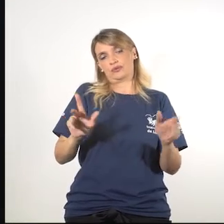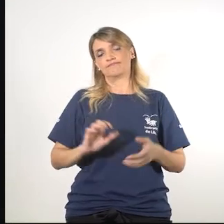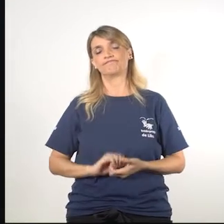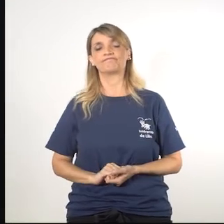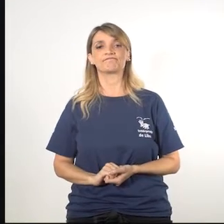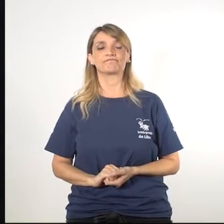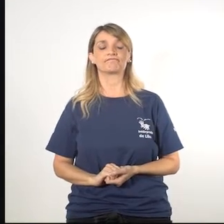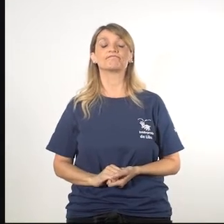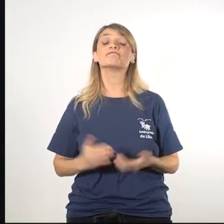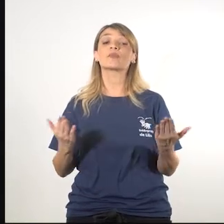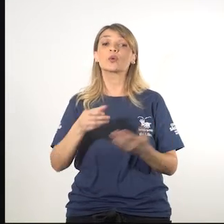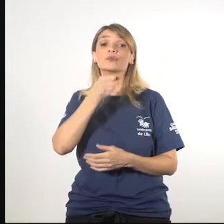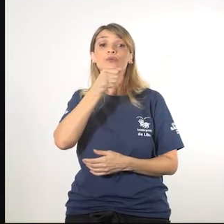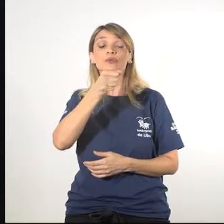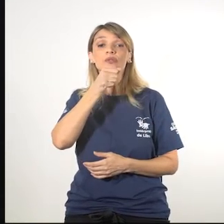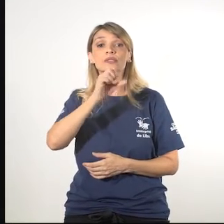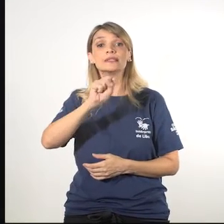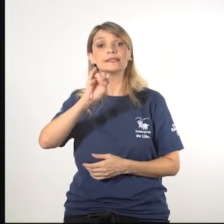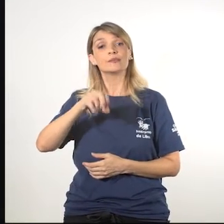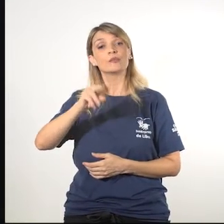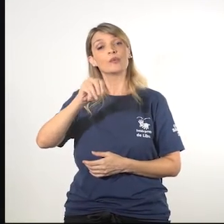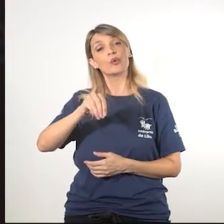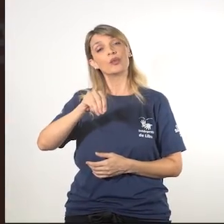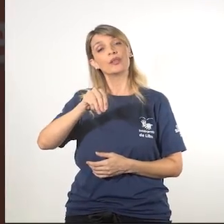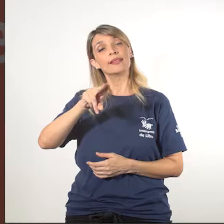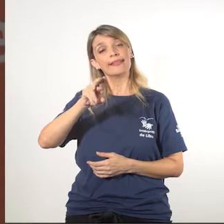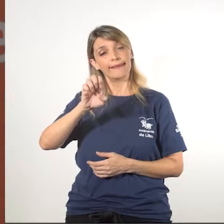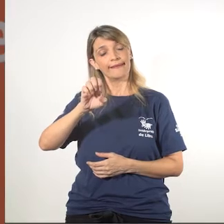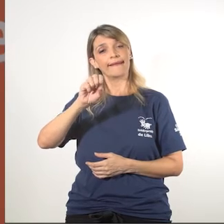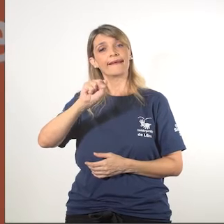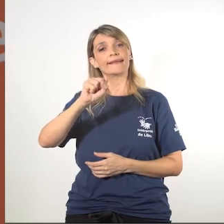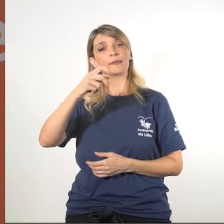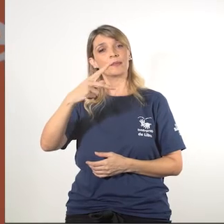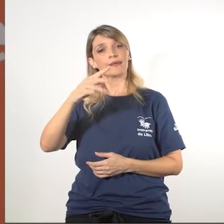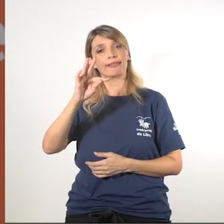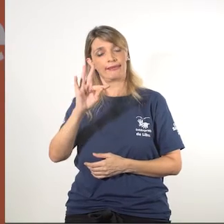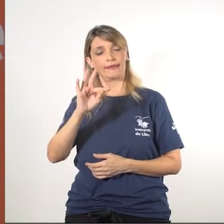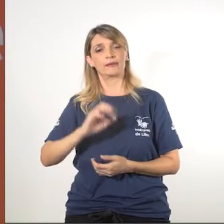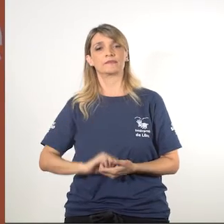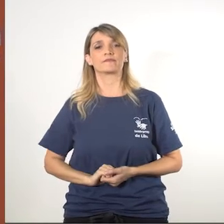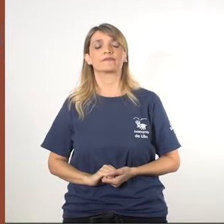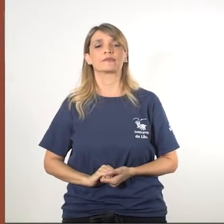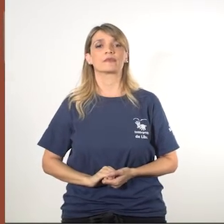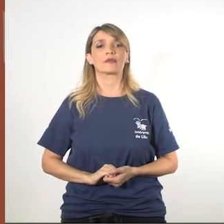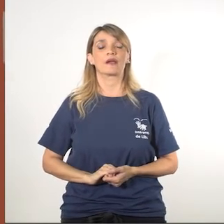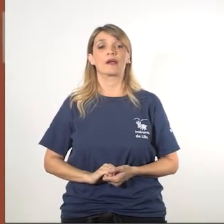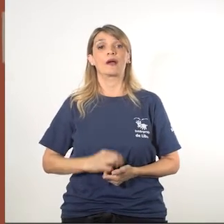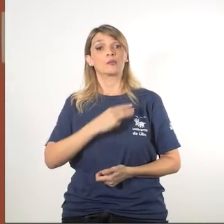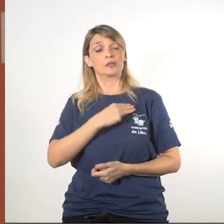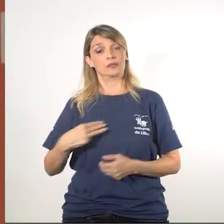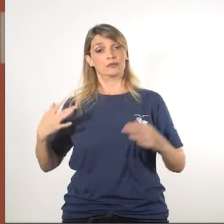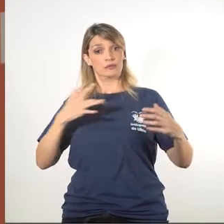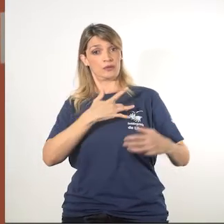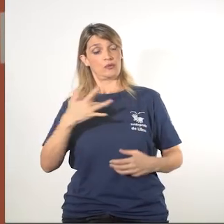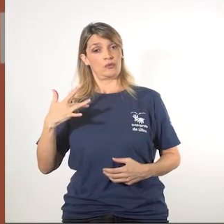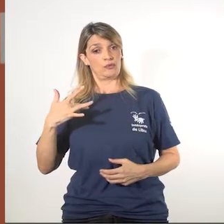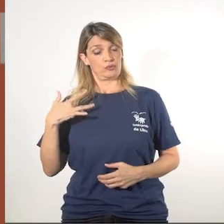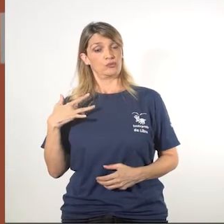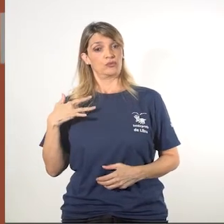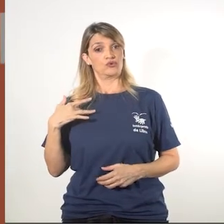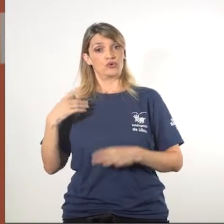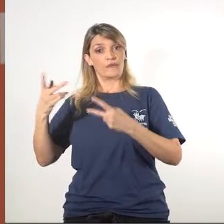Agora, na sequência, a jornalista Simone Queiroz, do SBT. O ministro da Saúde, em visita ontem a São